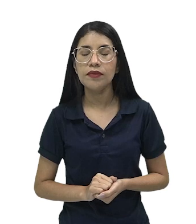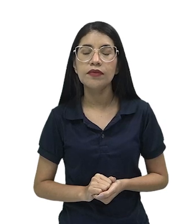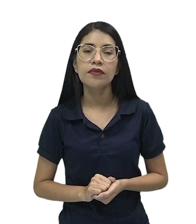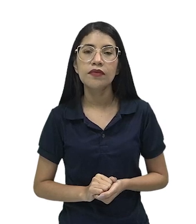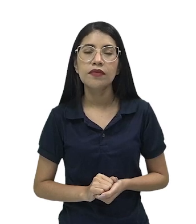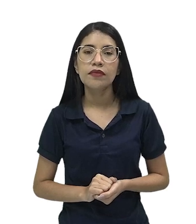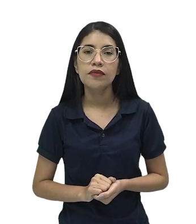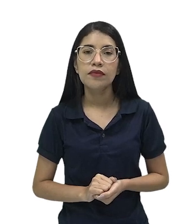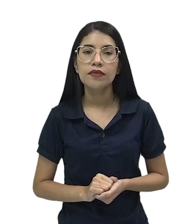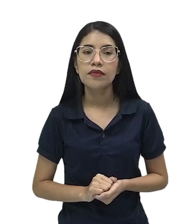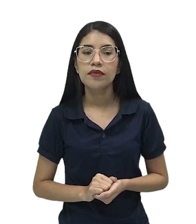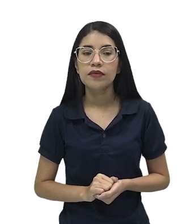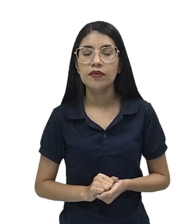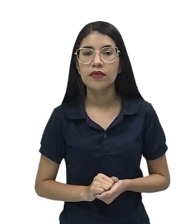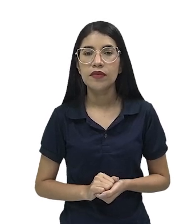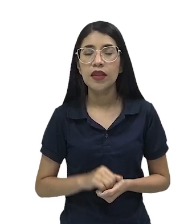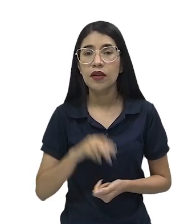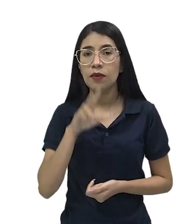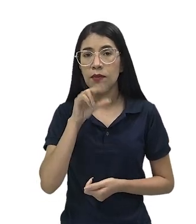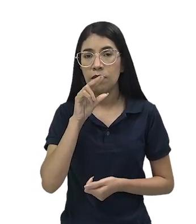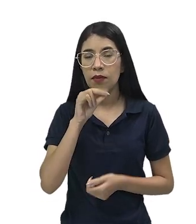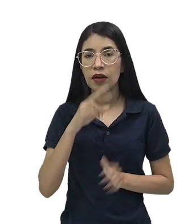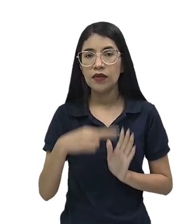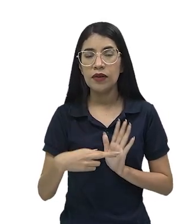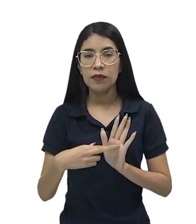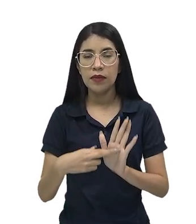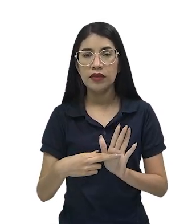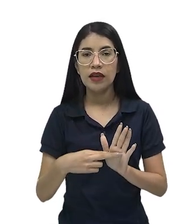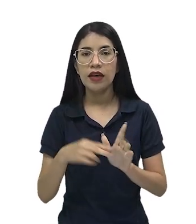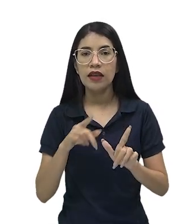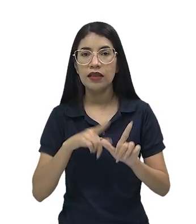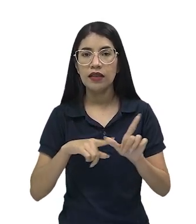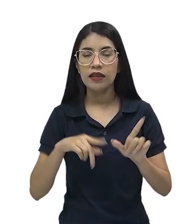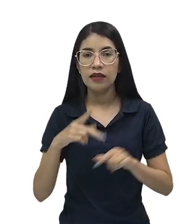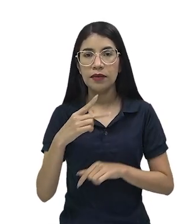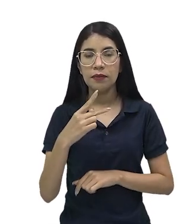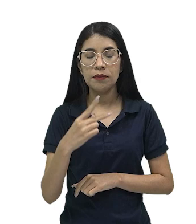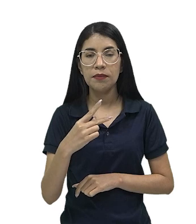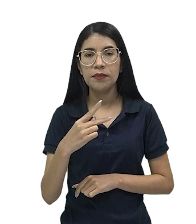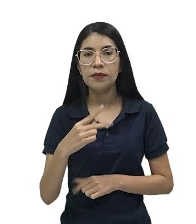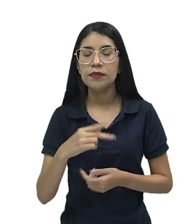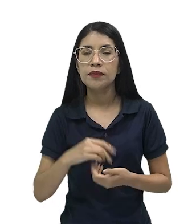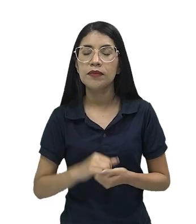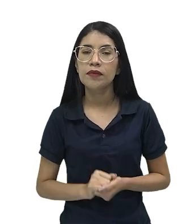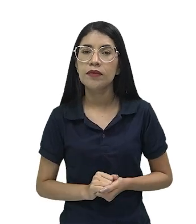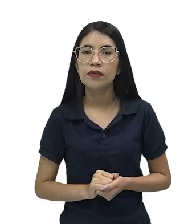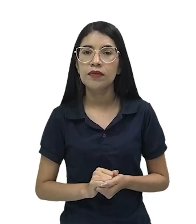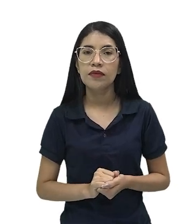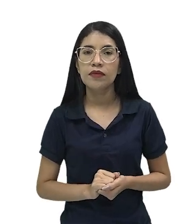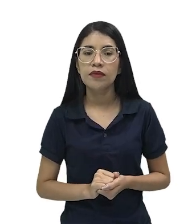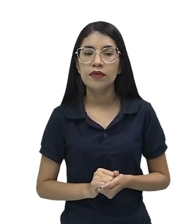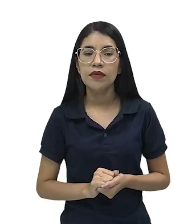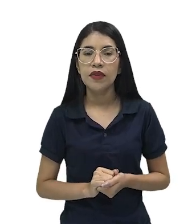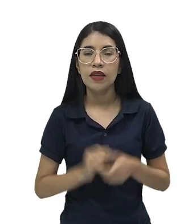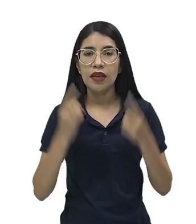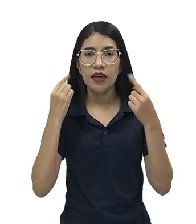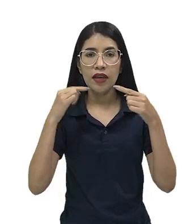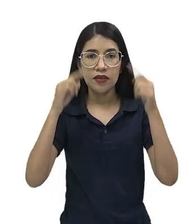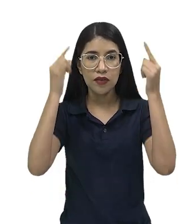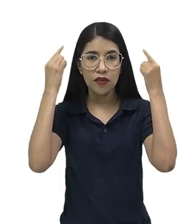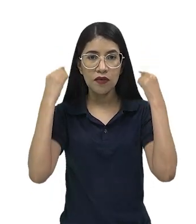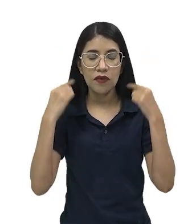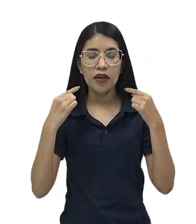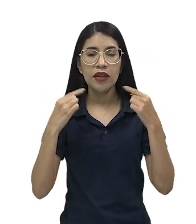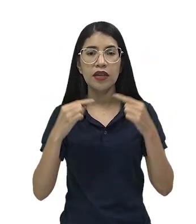patos, eu posso utilizar a letra P, ó. E as ovelhas,